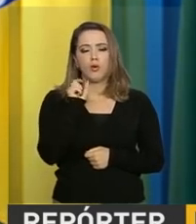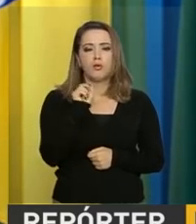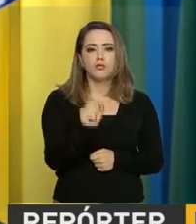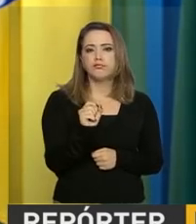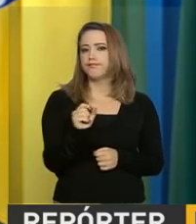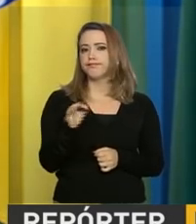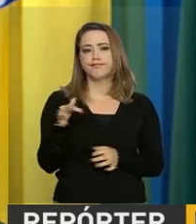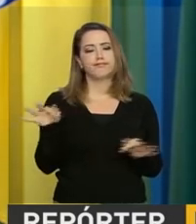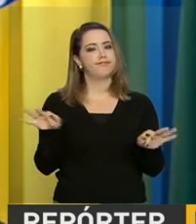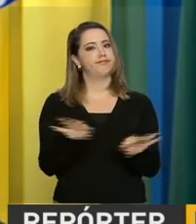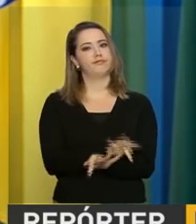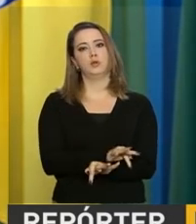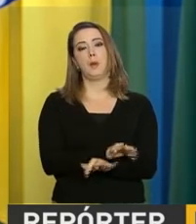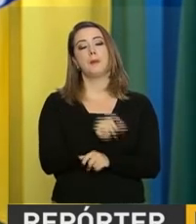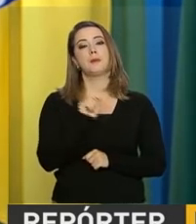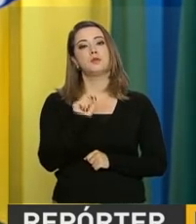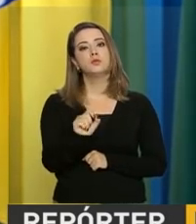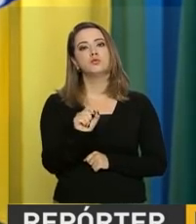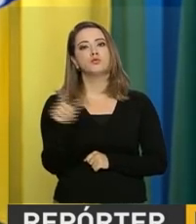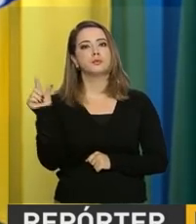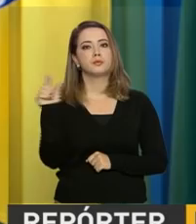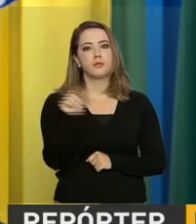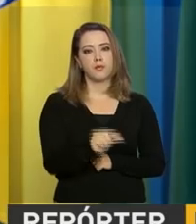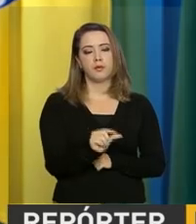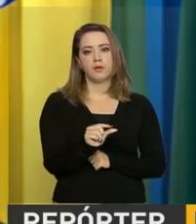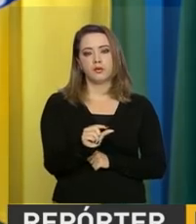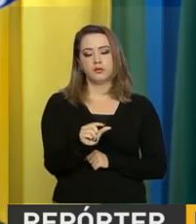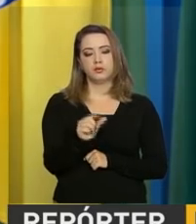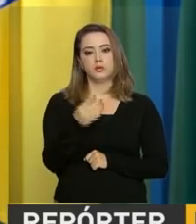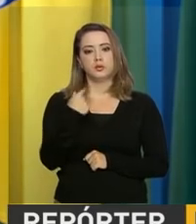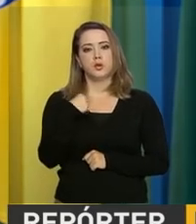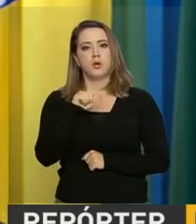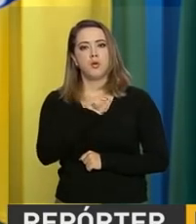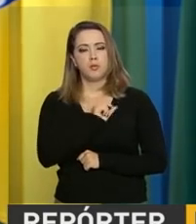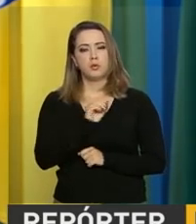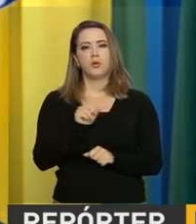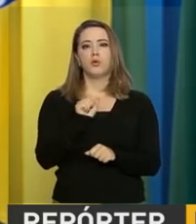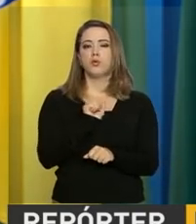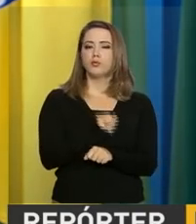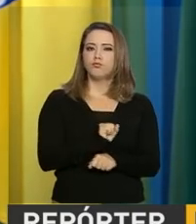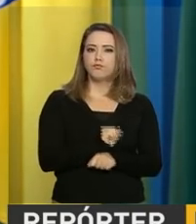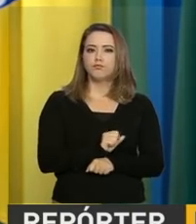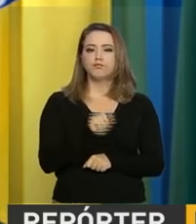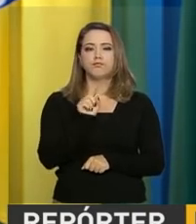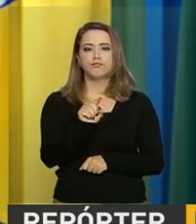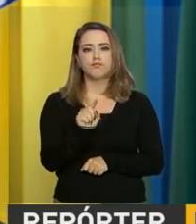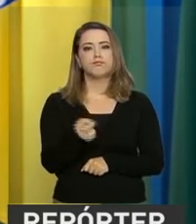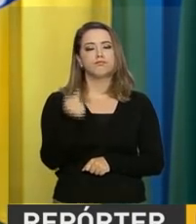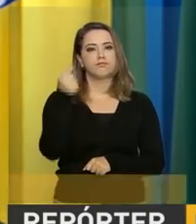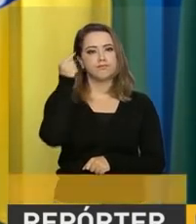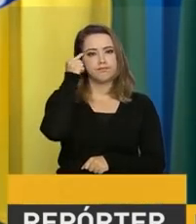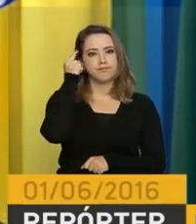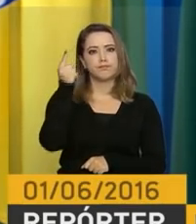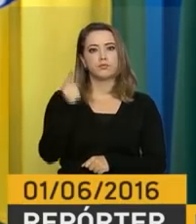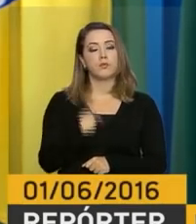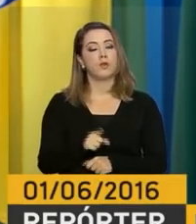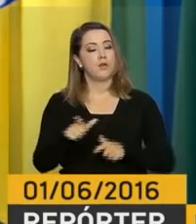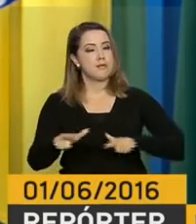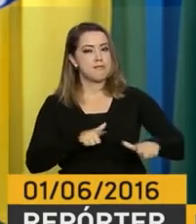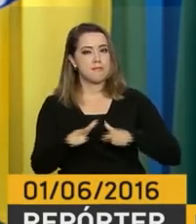eh a alguns poucos mas espero adequados conselhos trabalhar